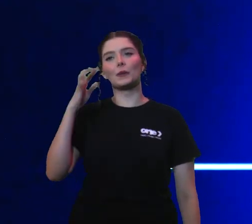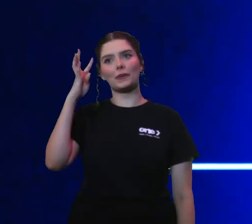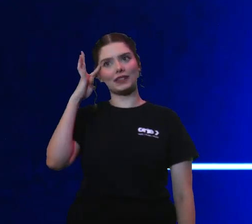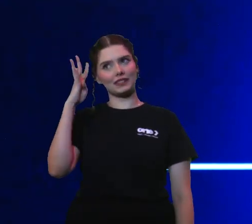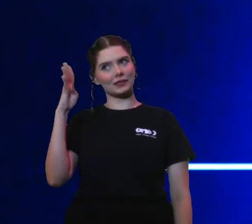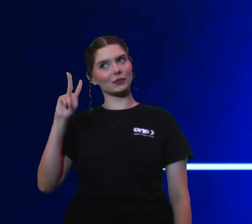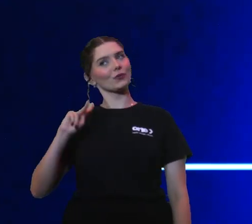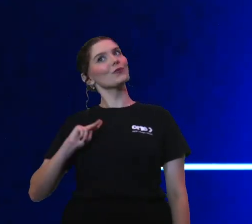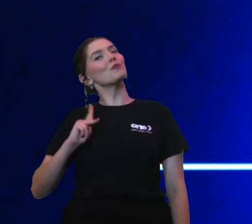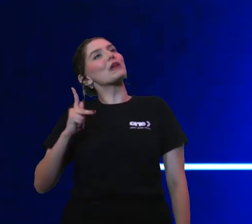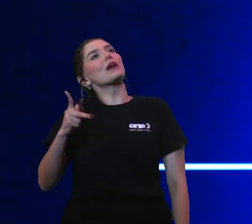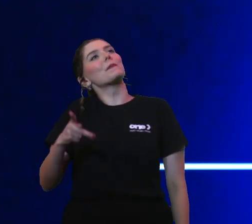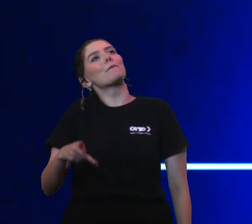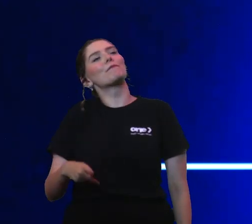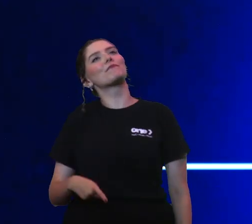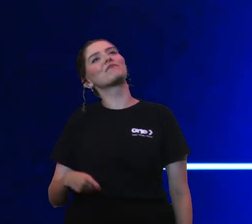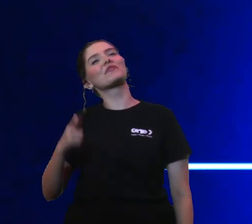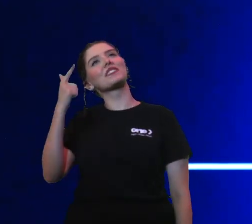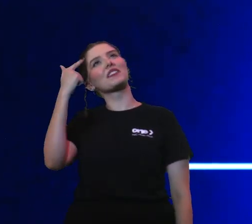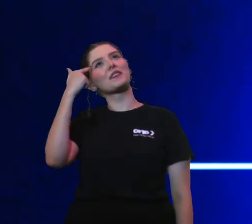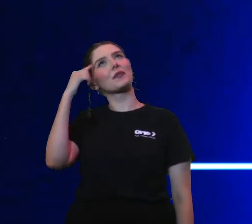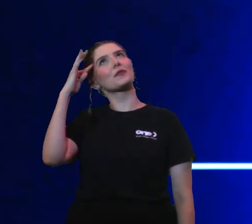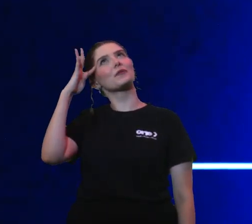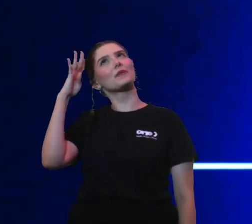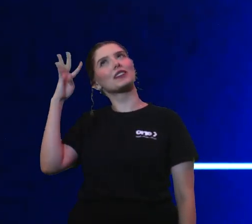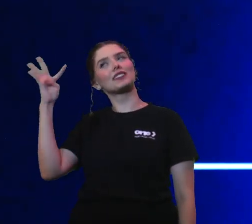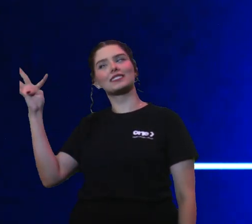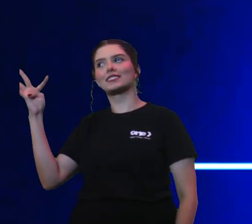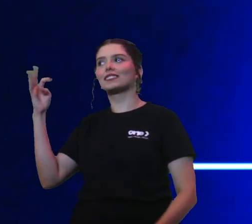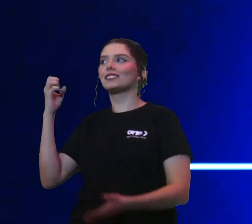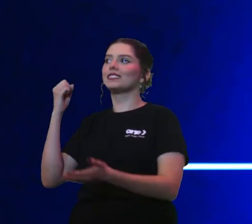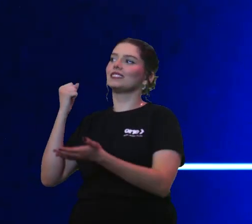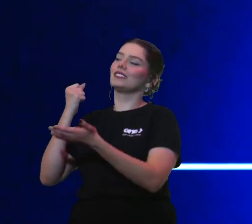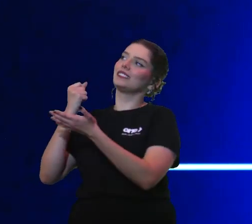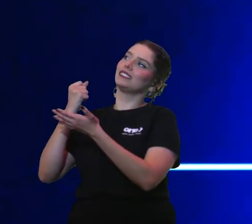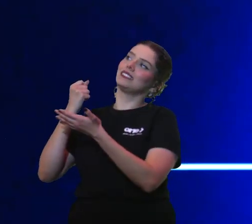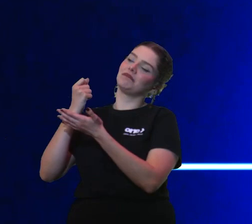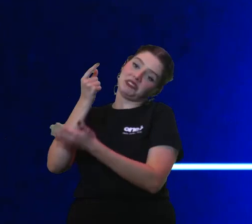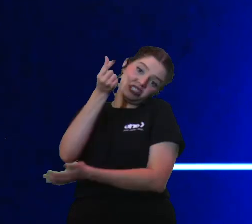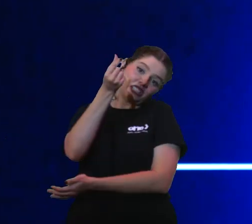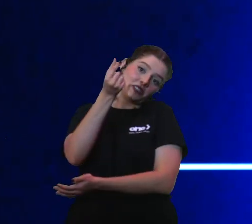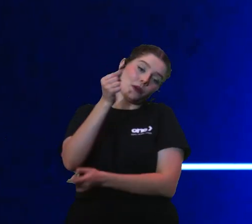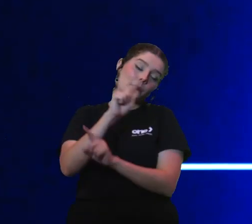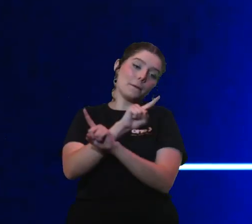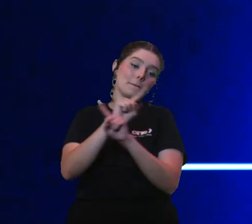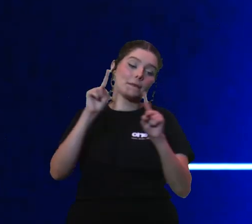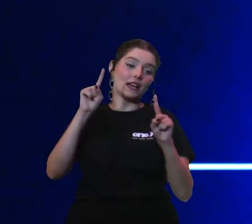humana, eu penso em recurso financeiro. Quando eu penso de uma maneira espiritual, as